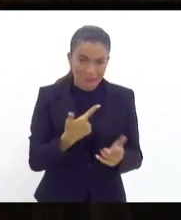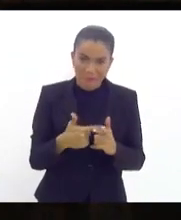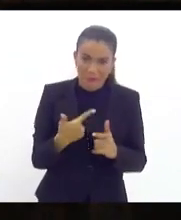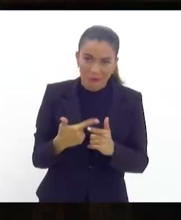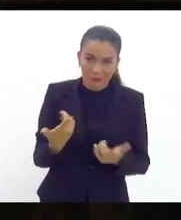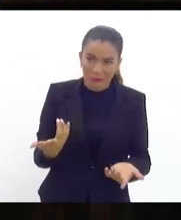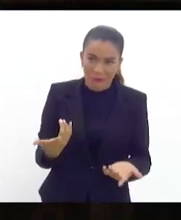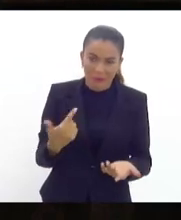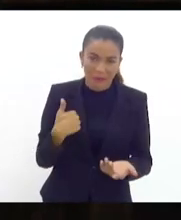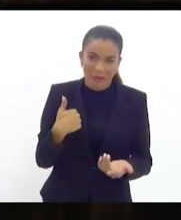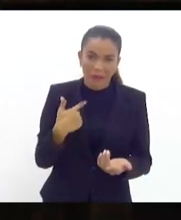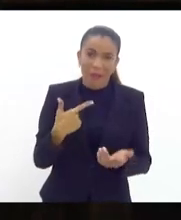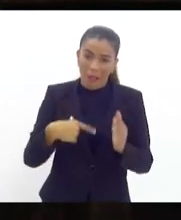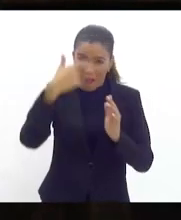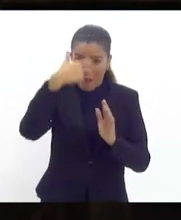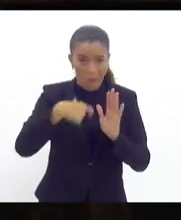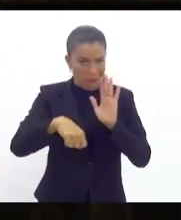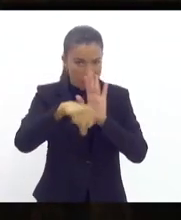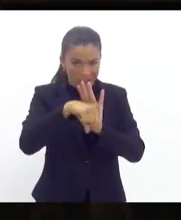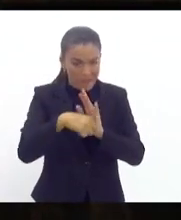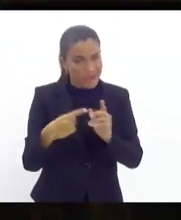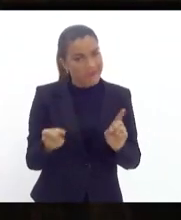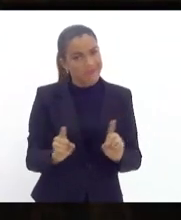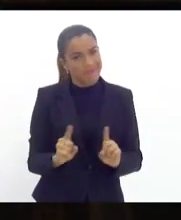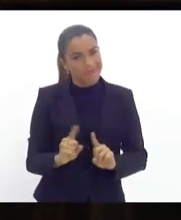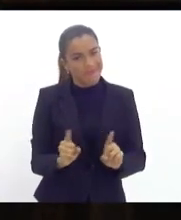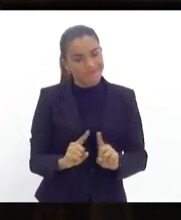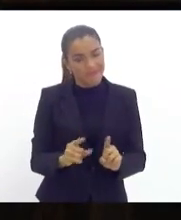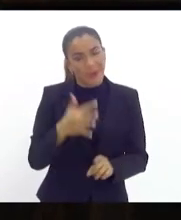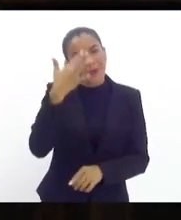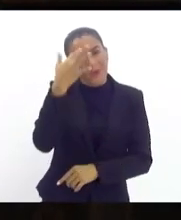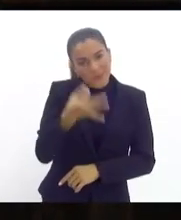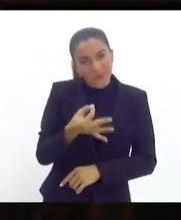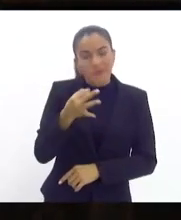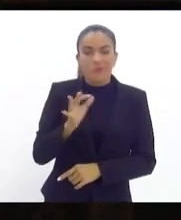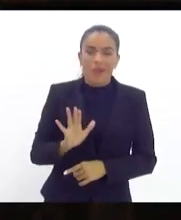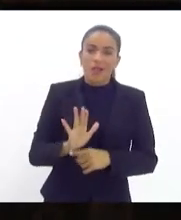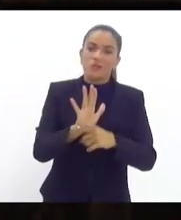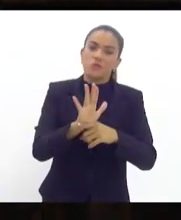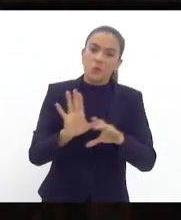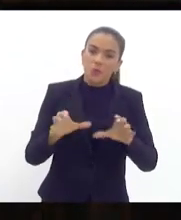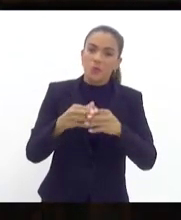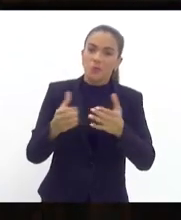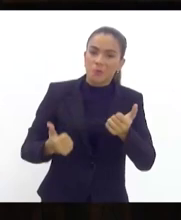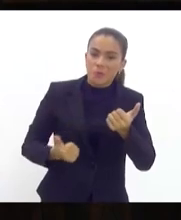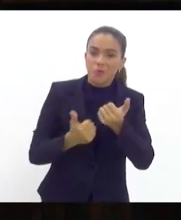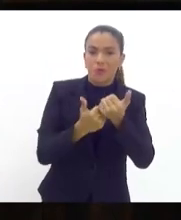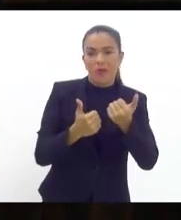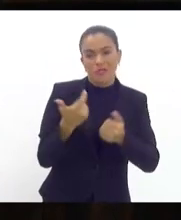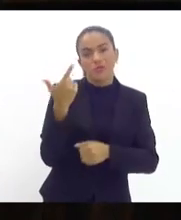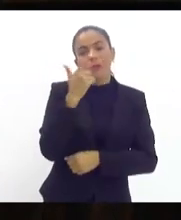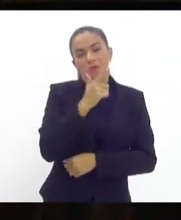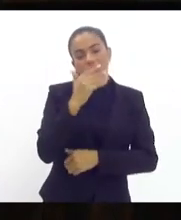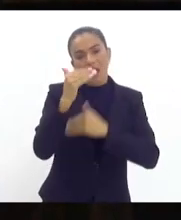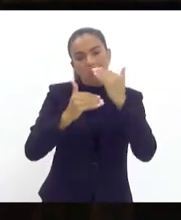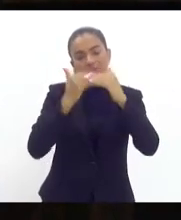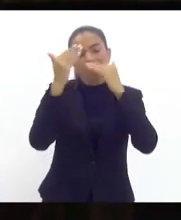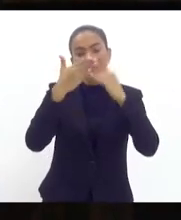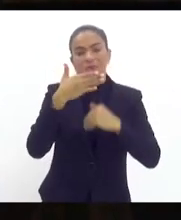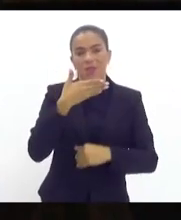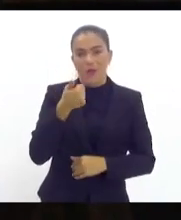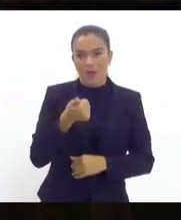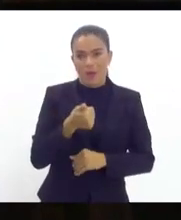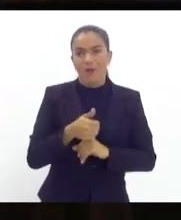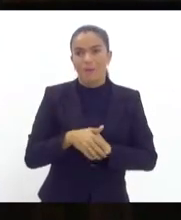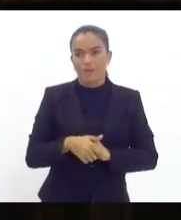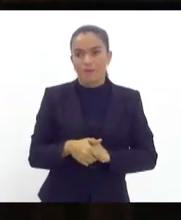vou estar cometendo ali um crime então com certeza essa ajuda esse trabalho em conjunto A gente vai conseguir melhorar